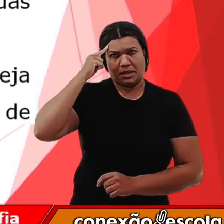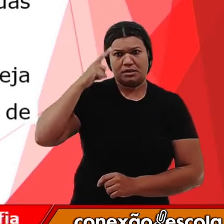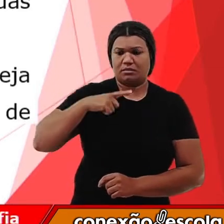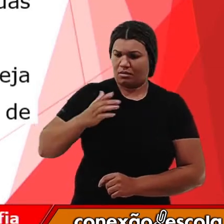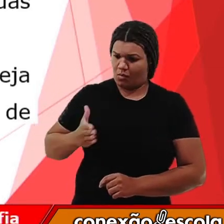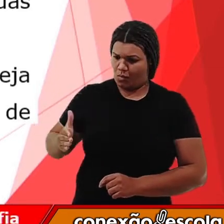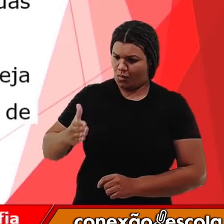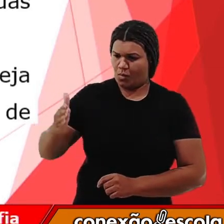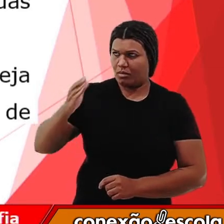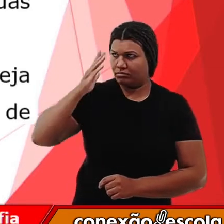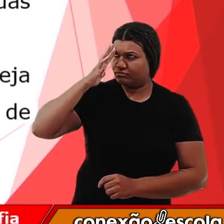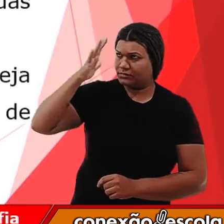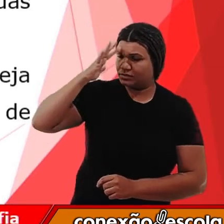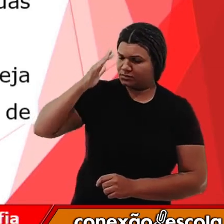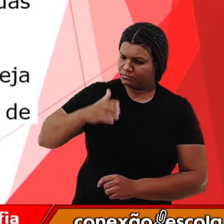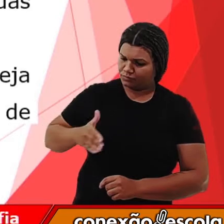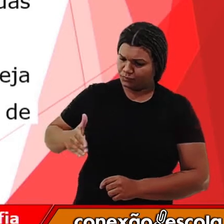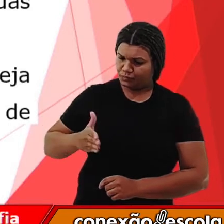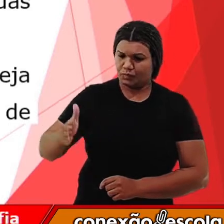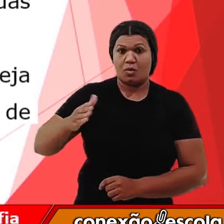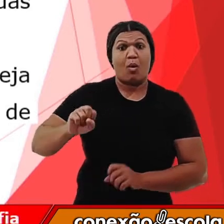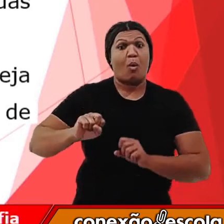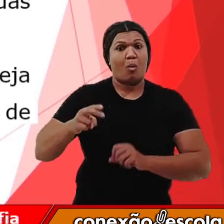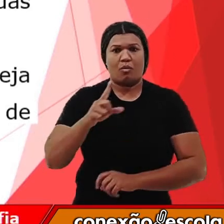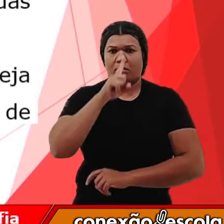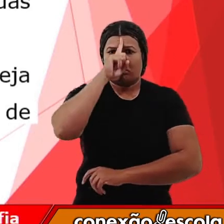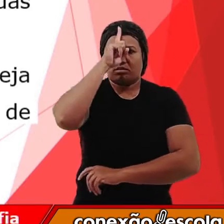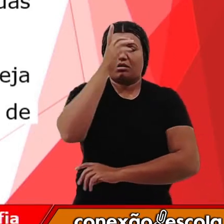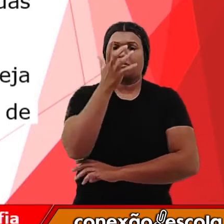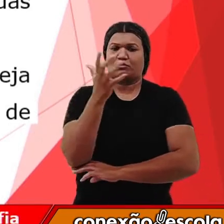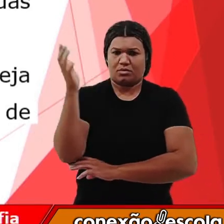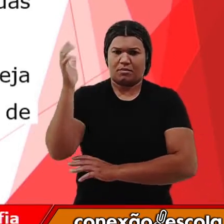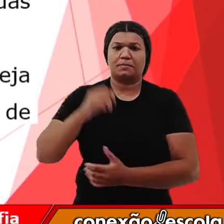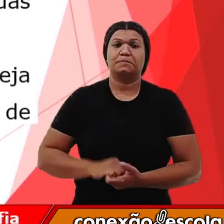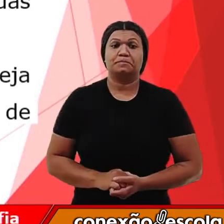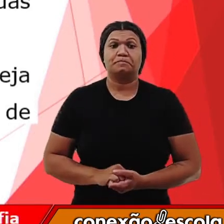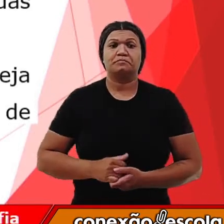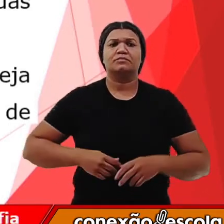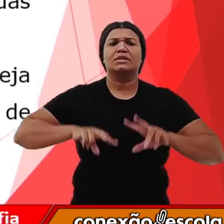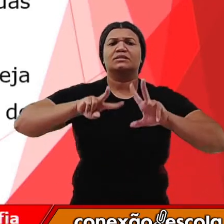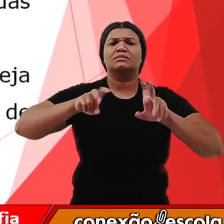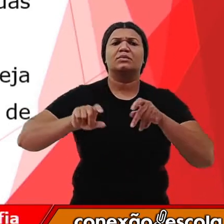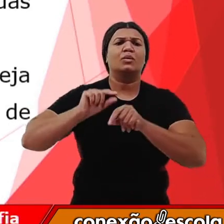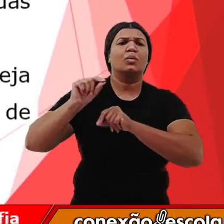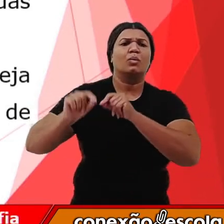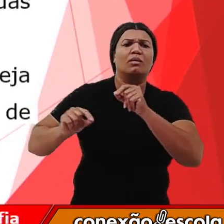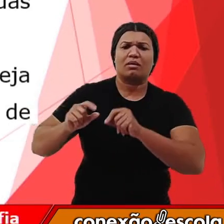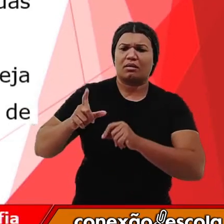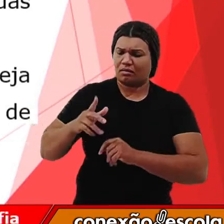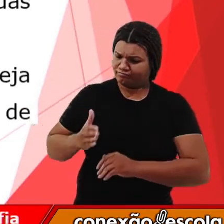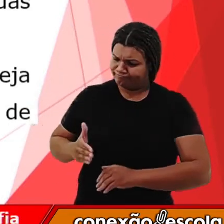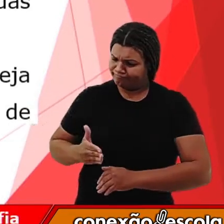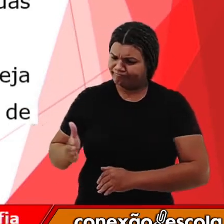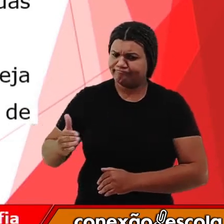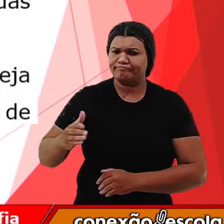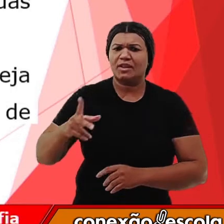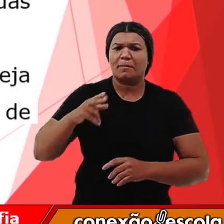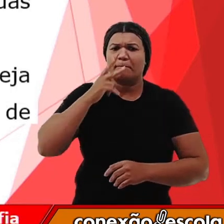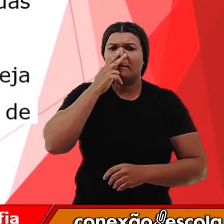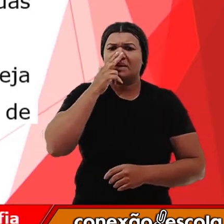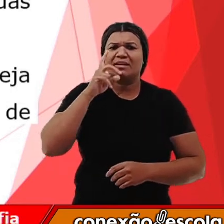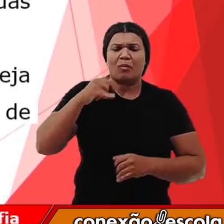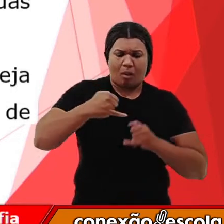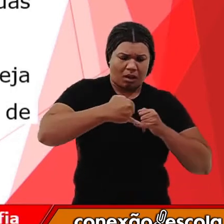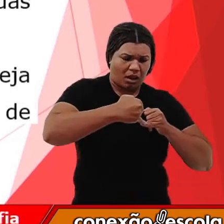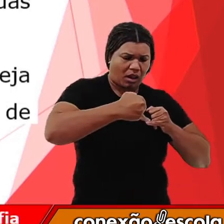imaginárias ou fronteiras naturais. Quando nós falamos de fronteiras imaginárias, é traçar uma linha